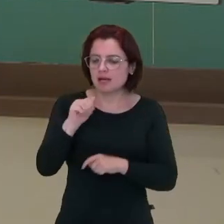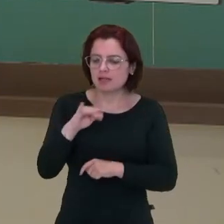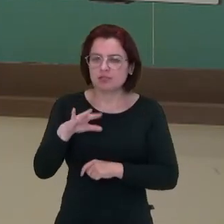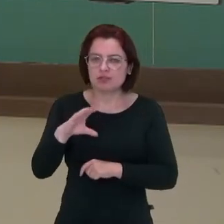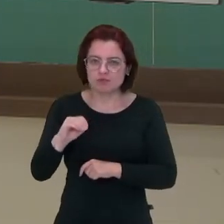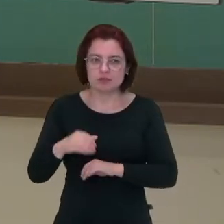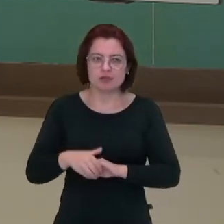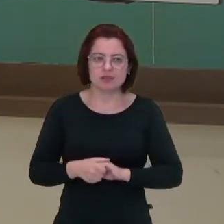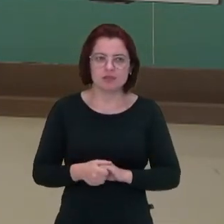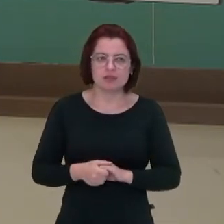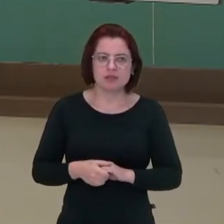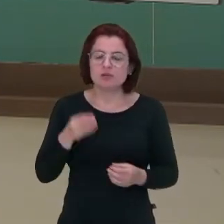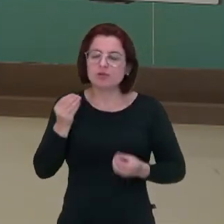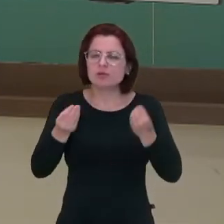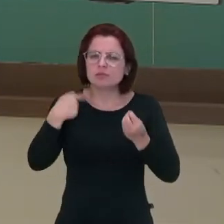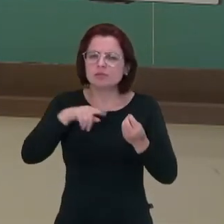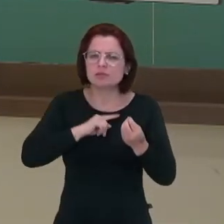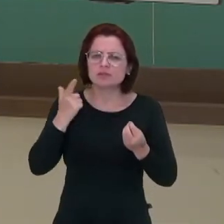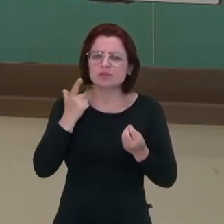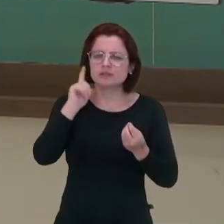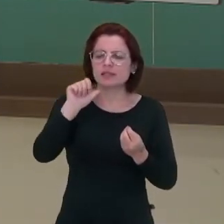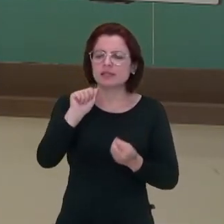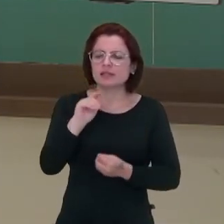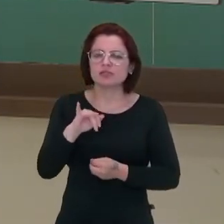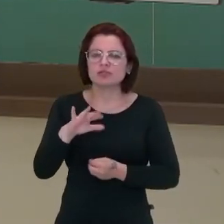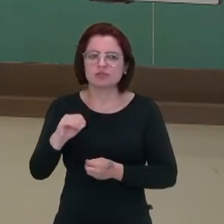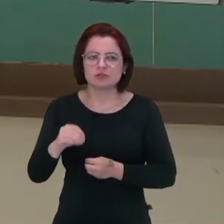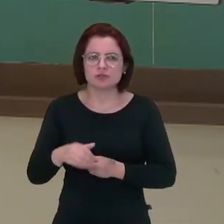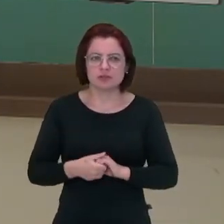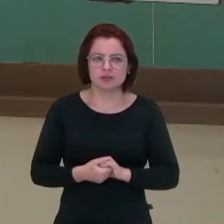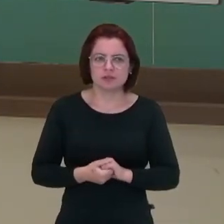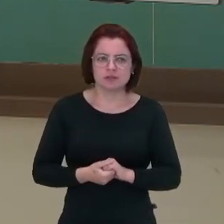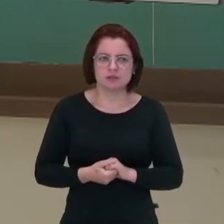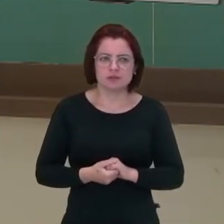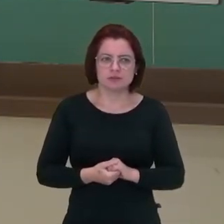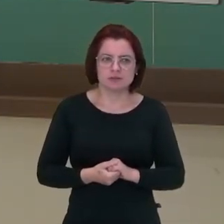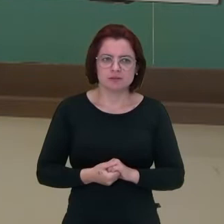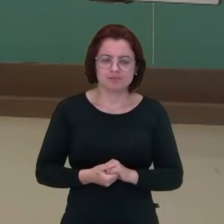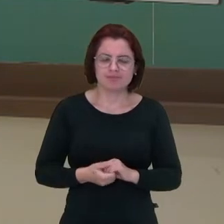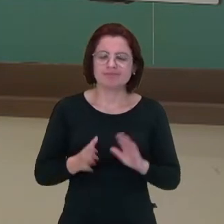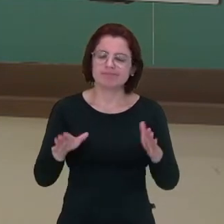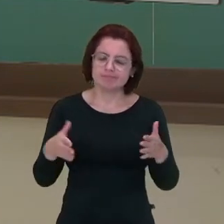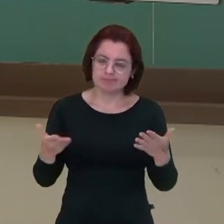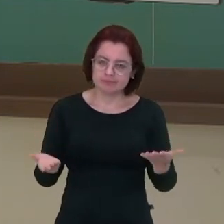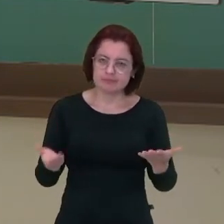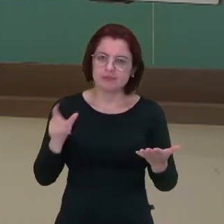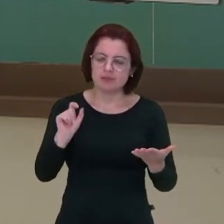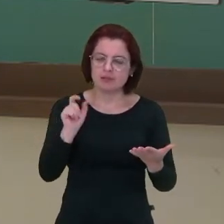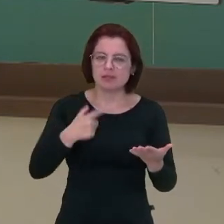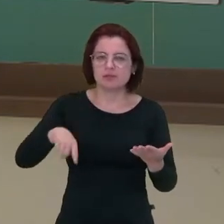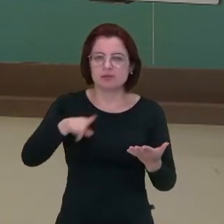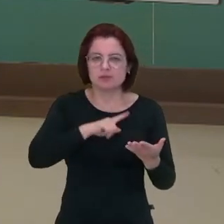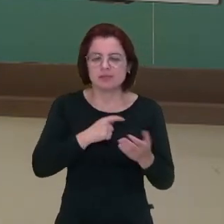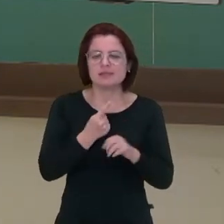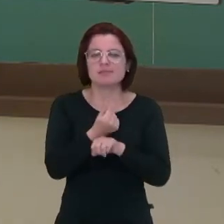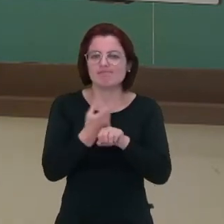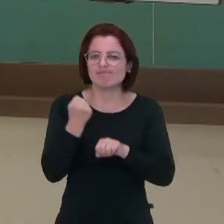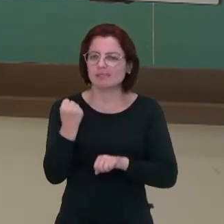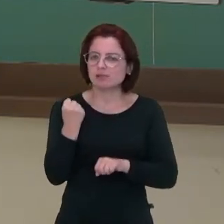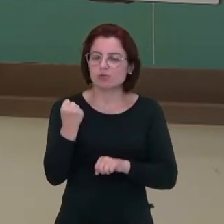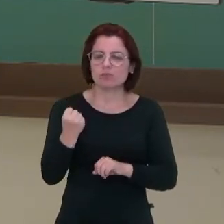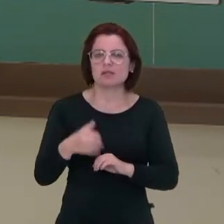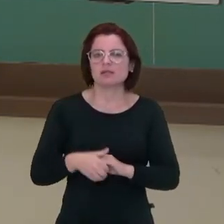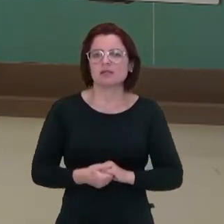Ou seja, como que a gente pode aumentar esse patrimônio que essa pessoa tem? Exatamente economizando